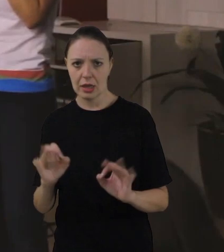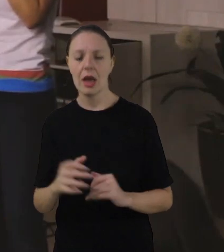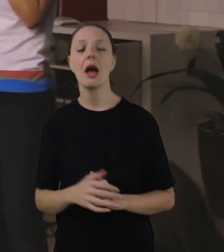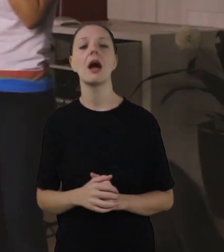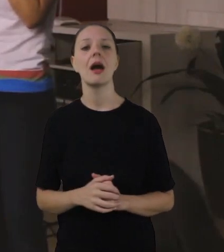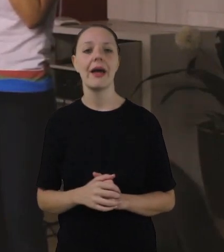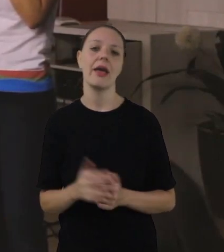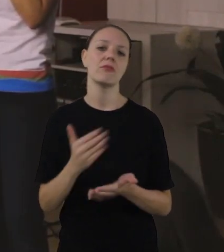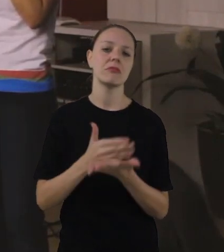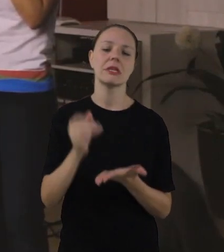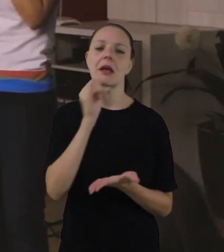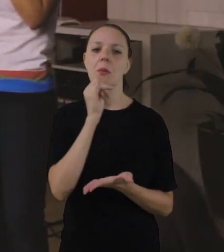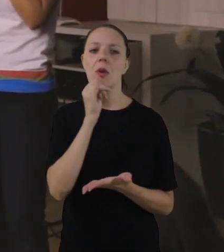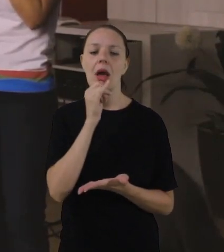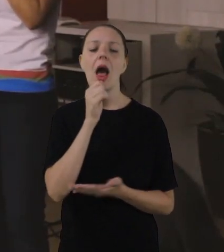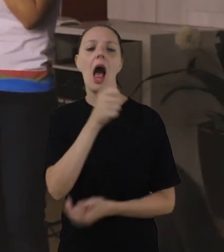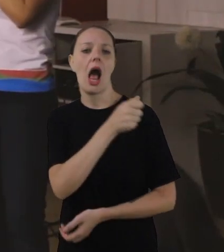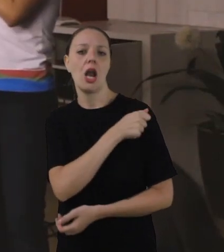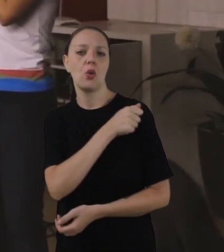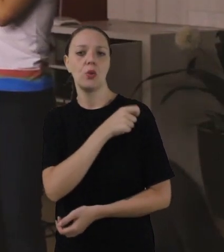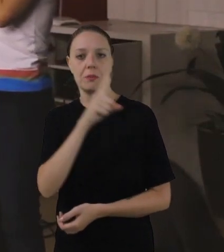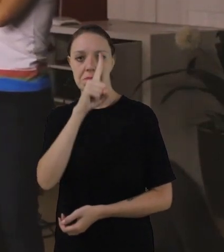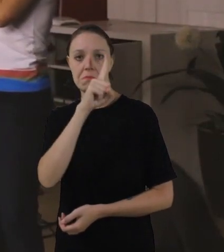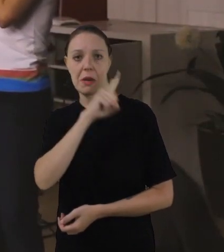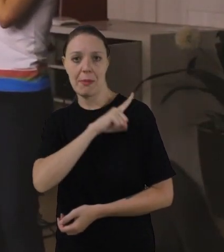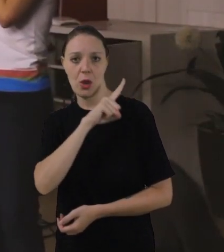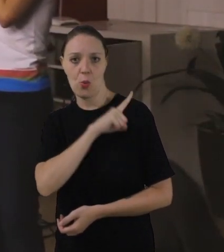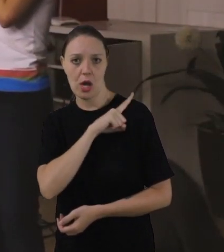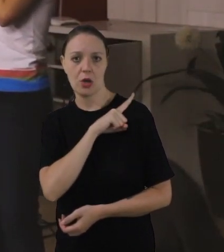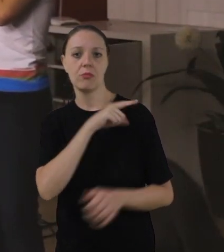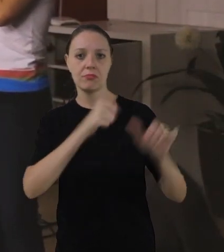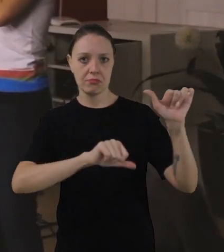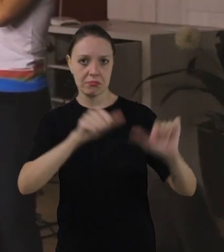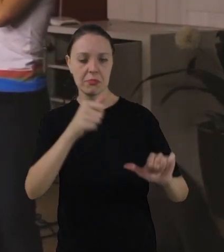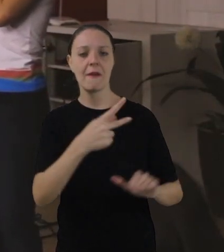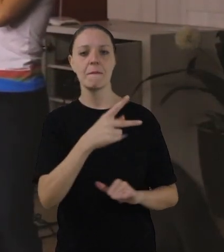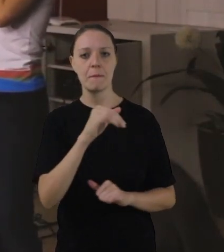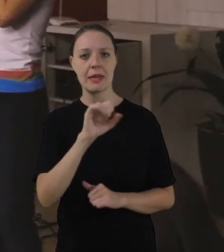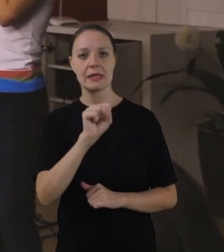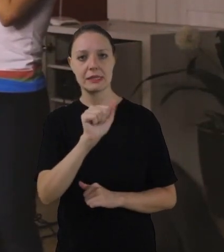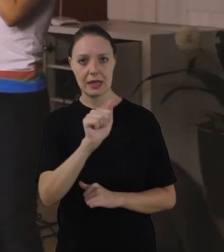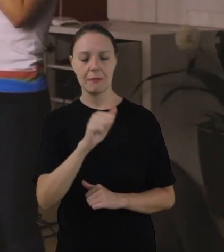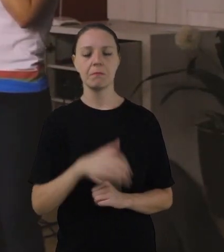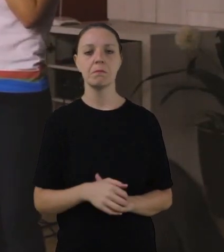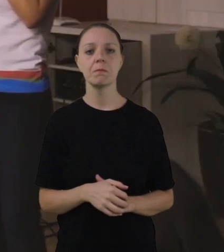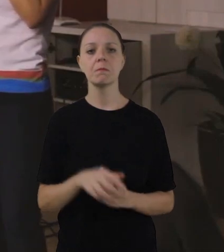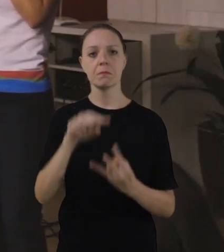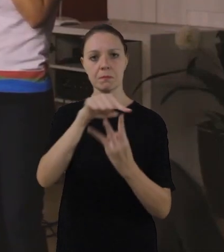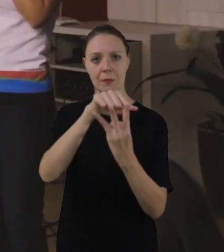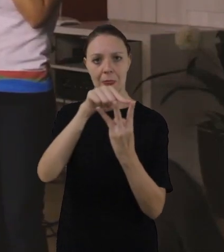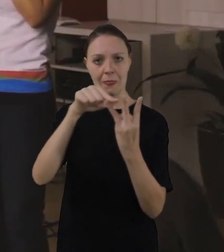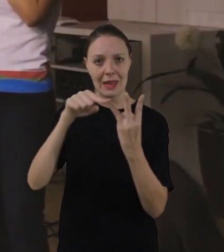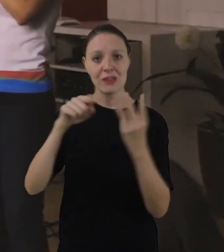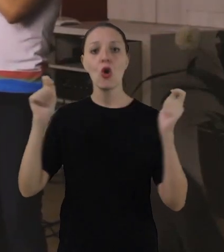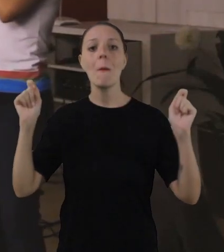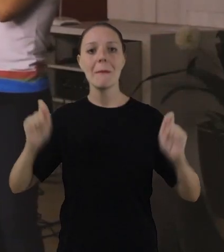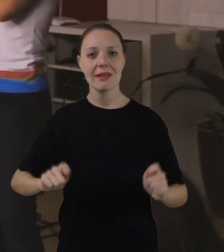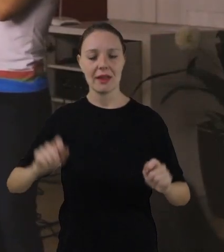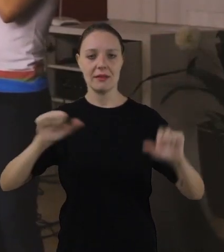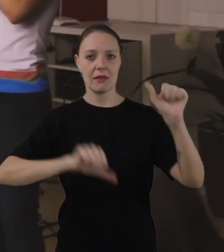pegar alunos do primeiro ano do ensino médio para fazer o PISA. E ele avalia 3 domínios